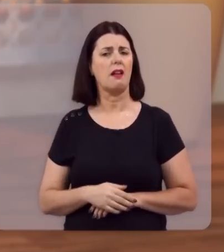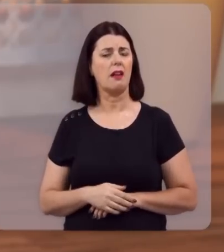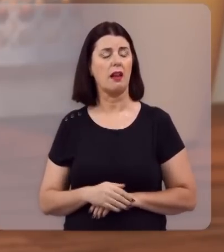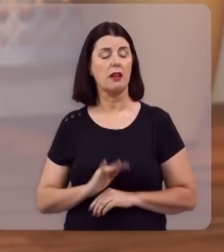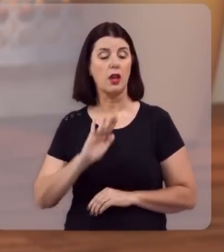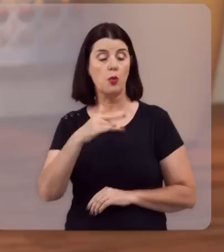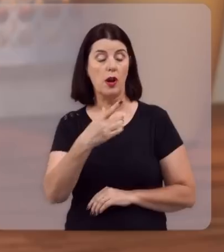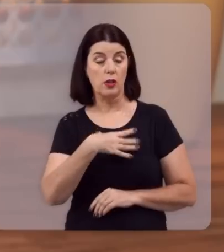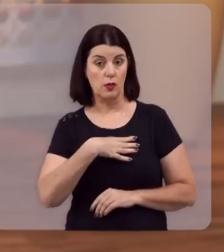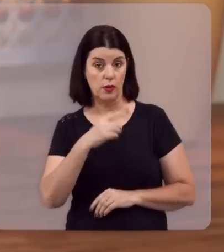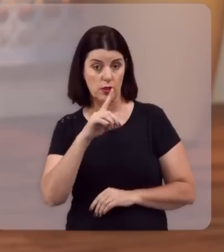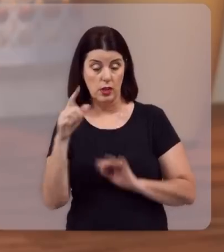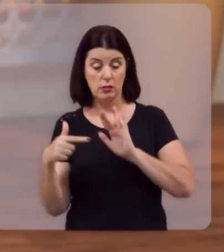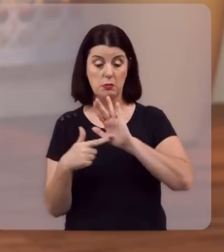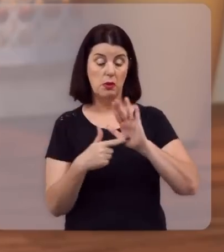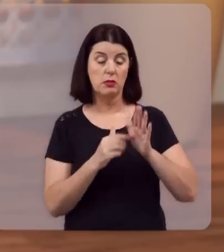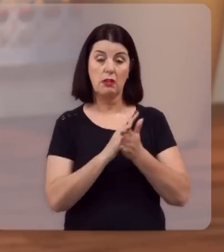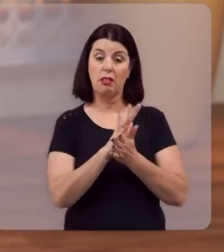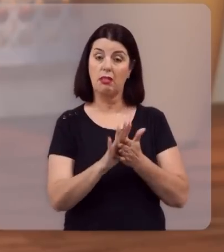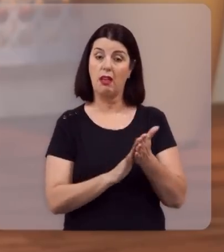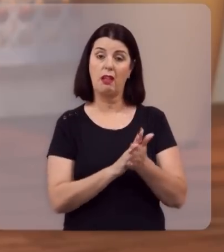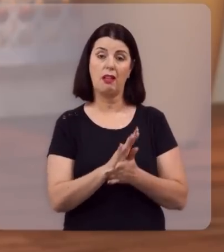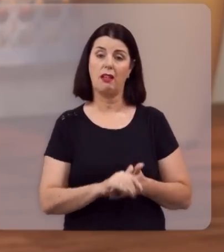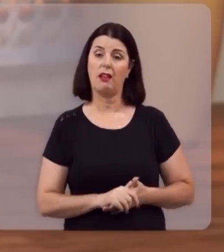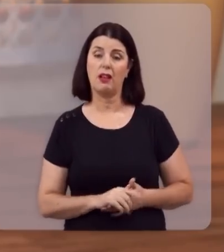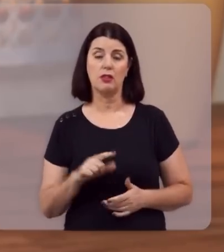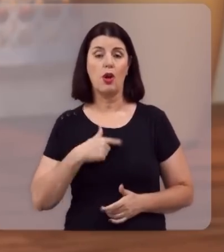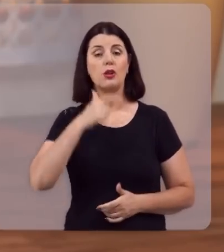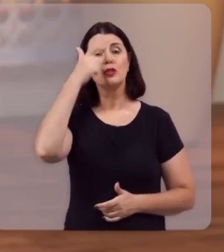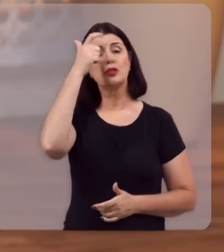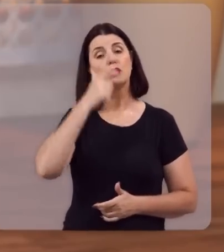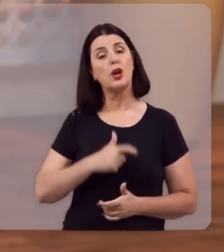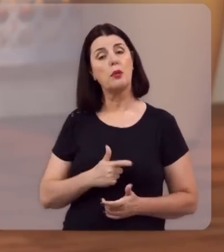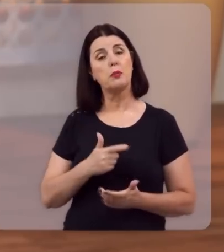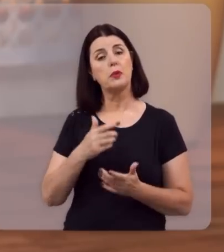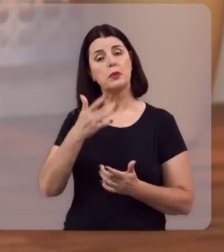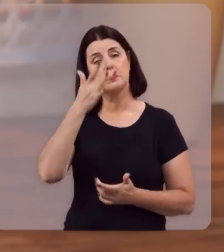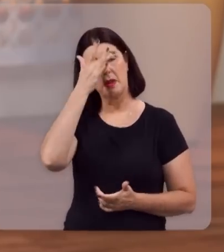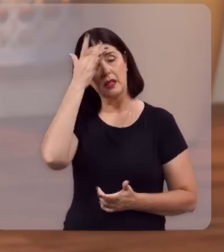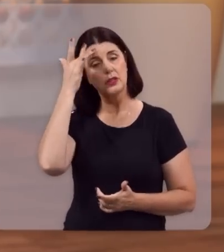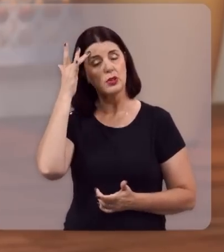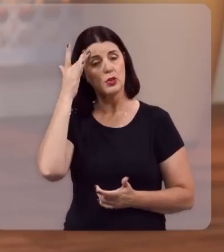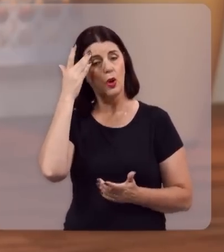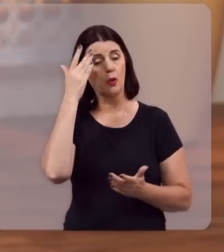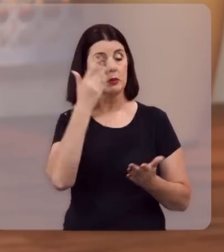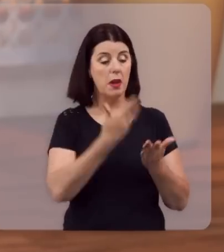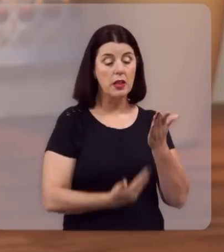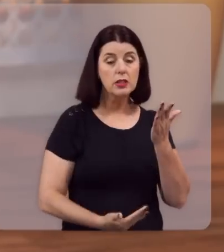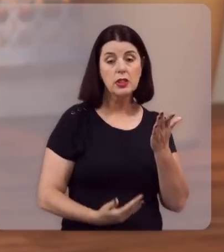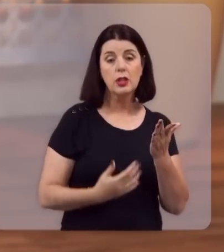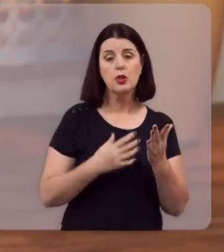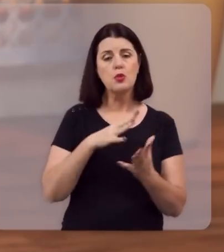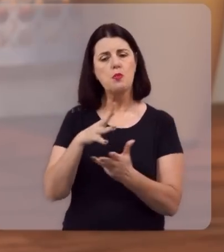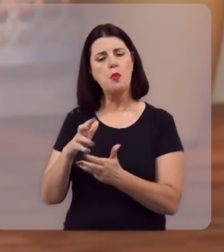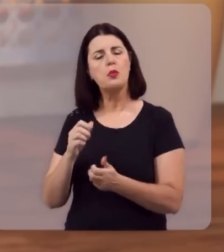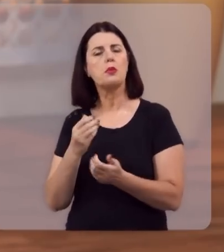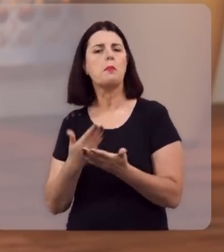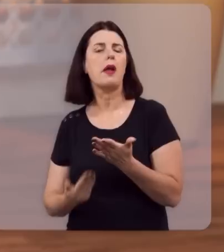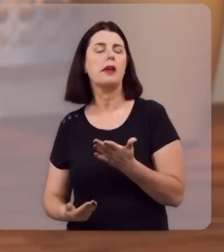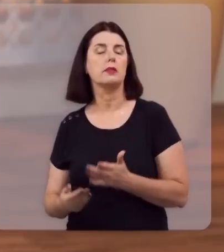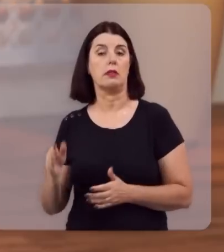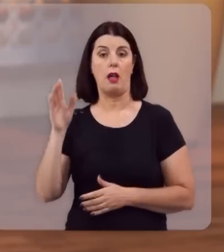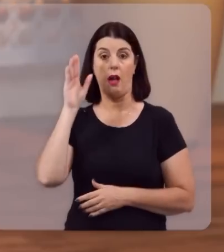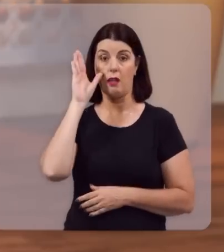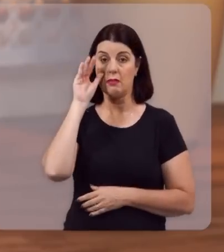enquanto os filhos de Deus não se manifestam ou seja nós somos pessoas caídas no mundo caído agora é muito